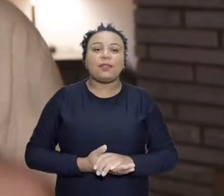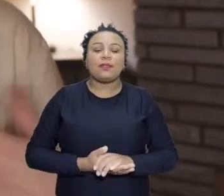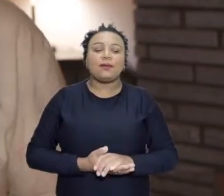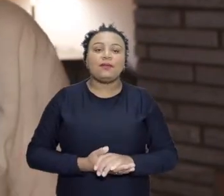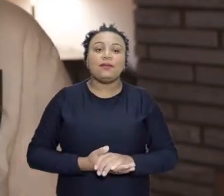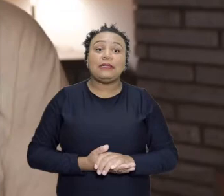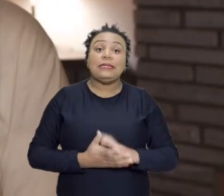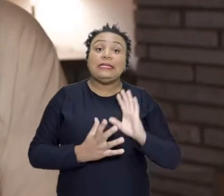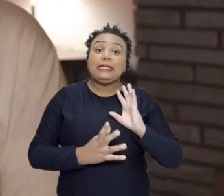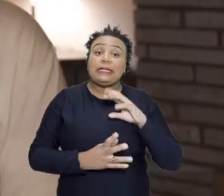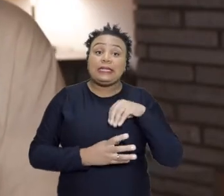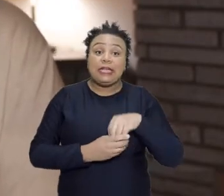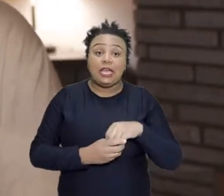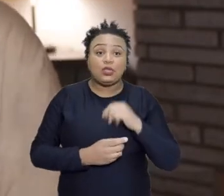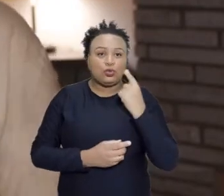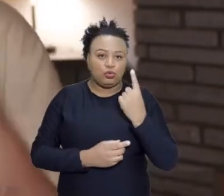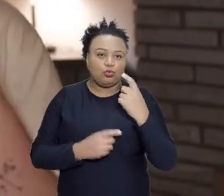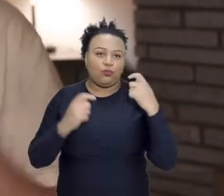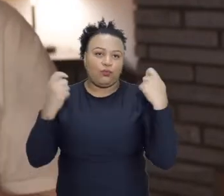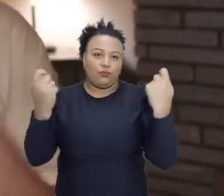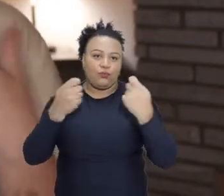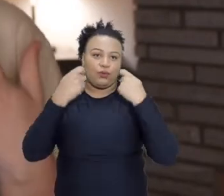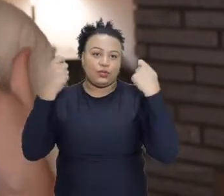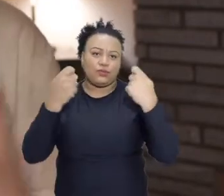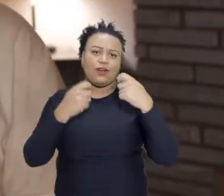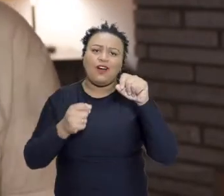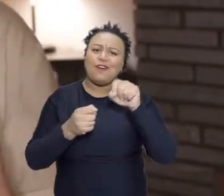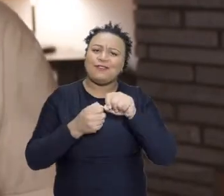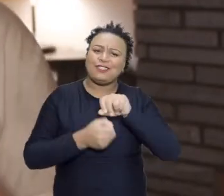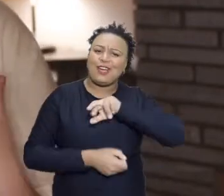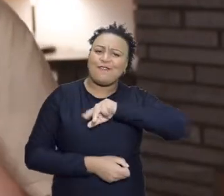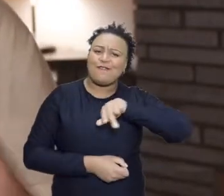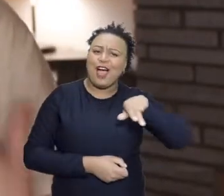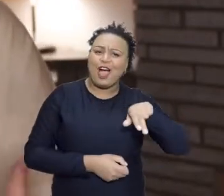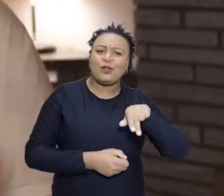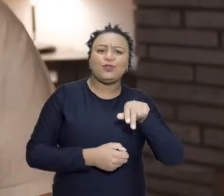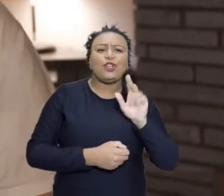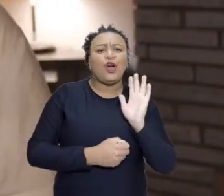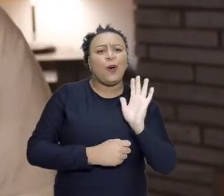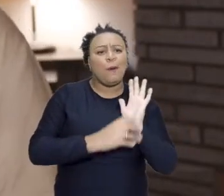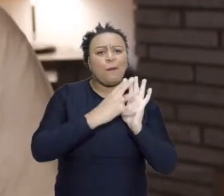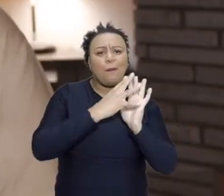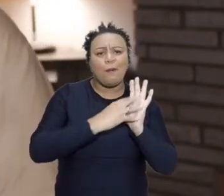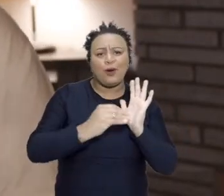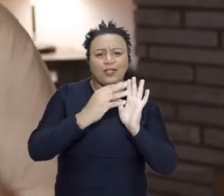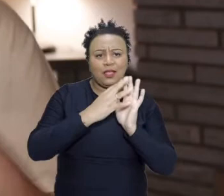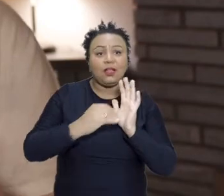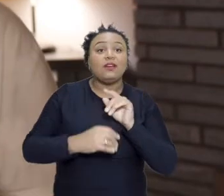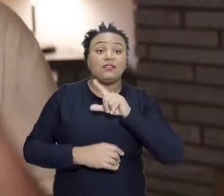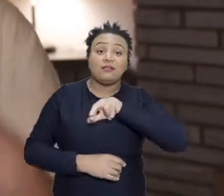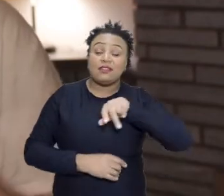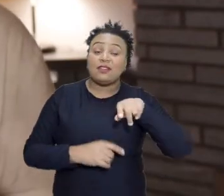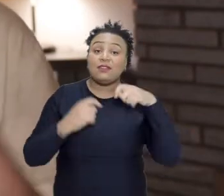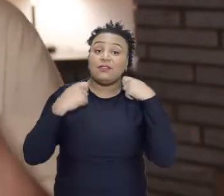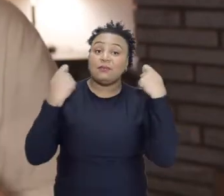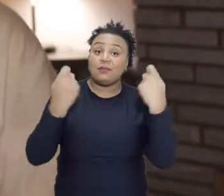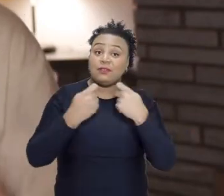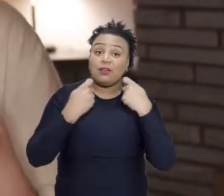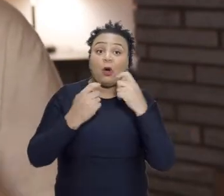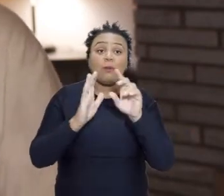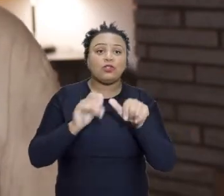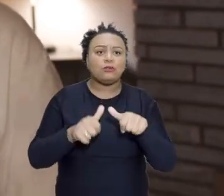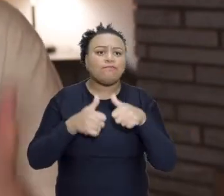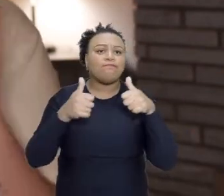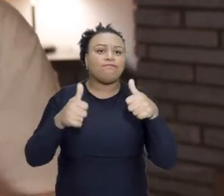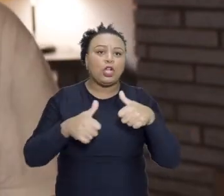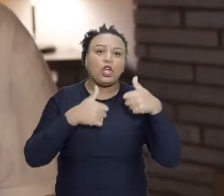Dentro de um desses festivais foram feitos vários moldes dentro desse festival, né? Foram se aprimorando a partir dos